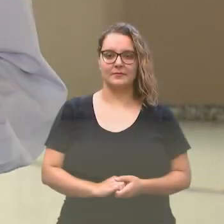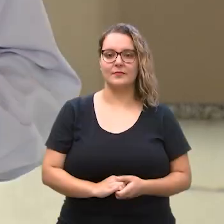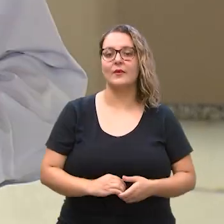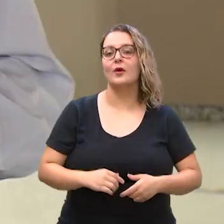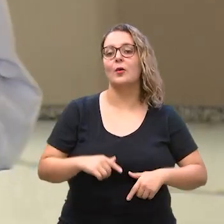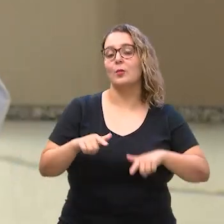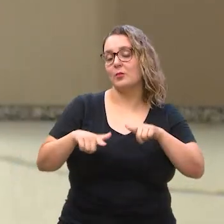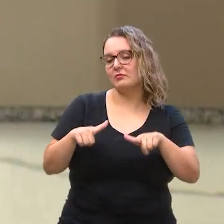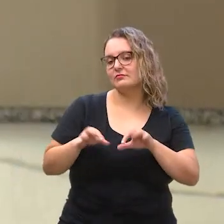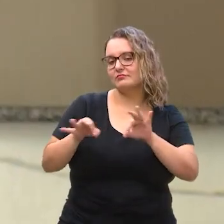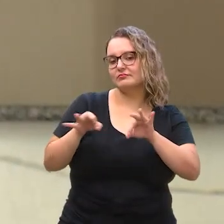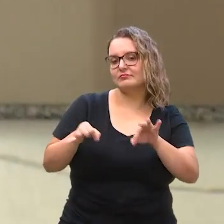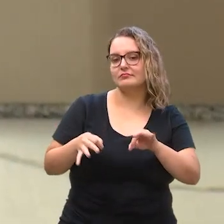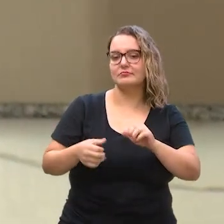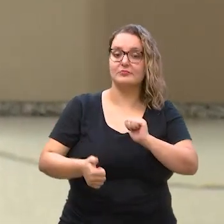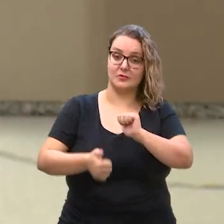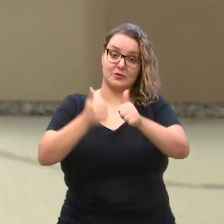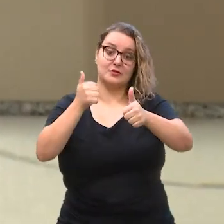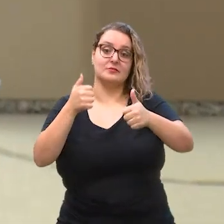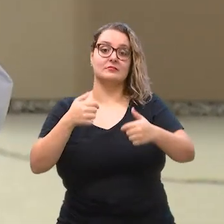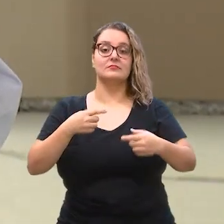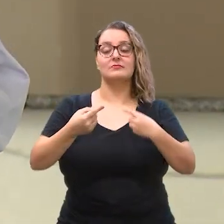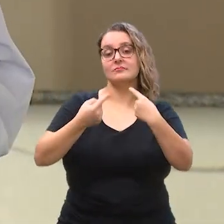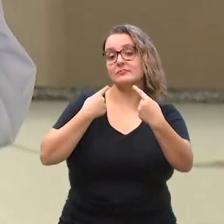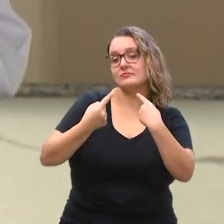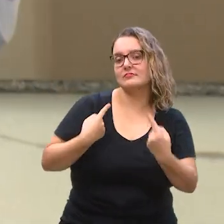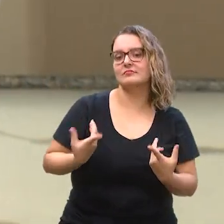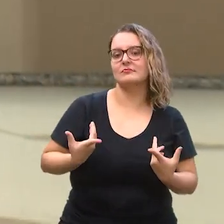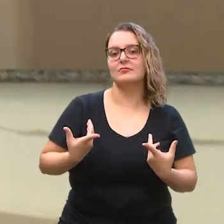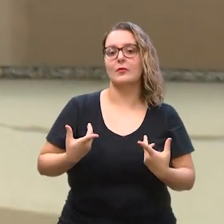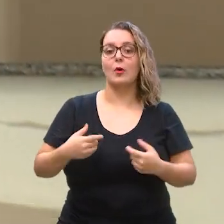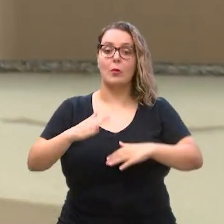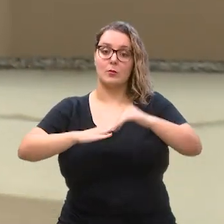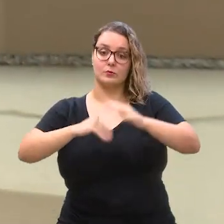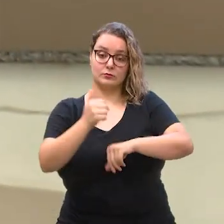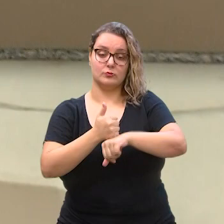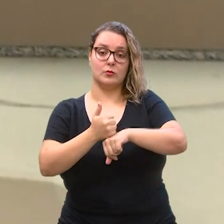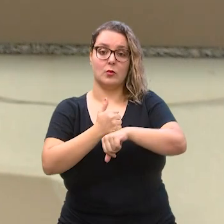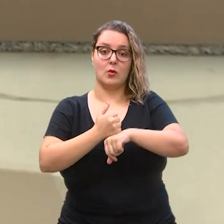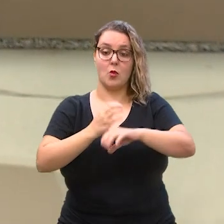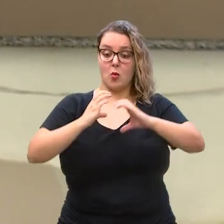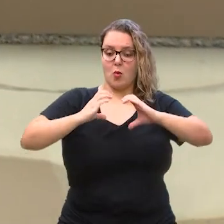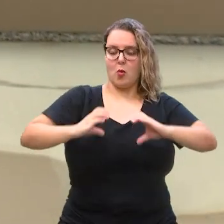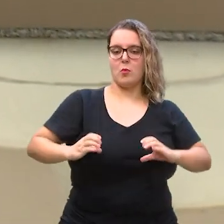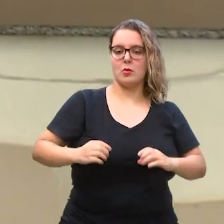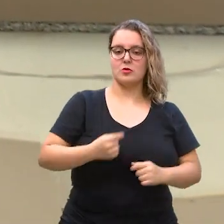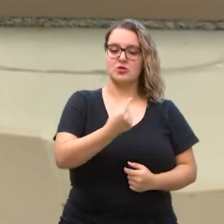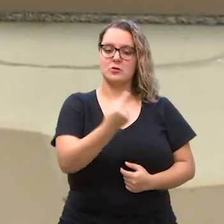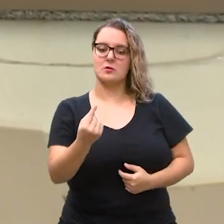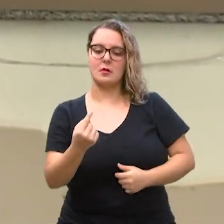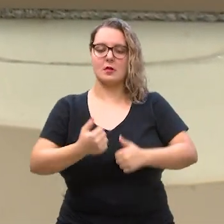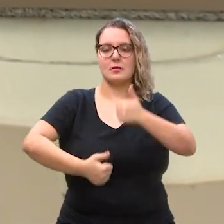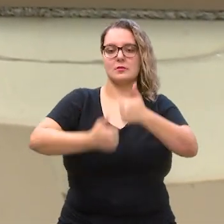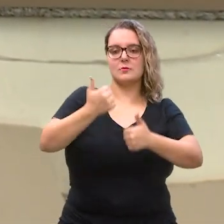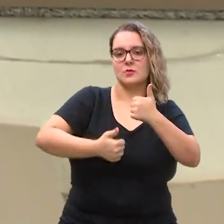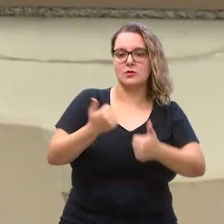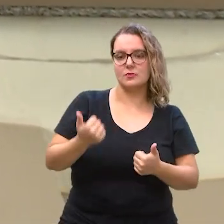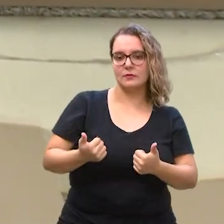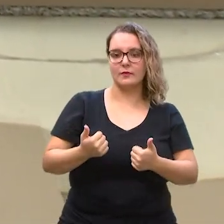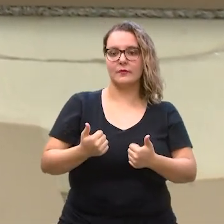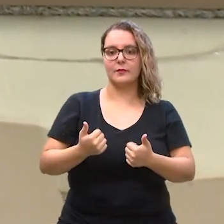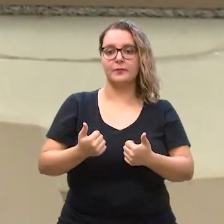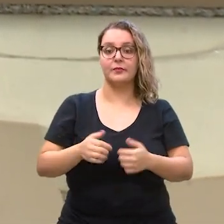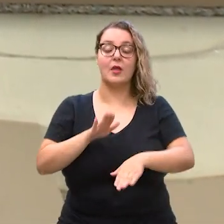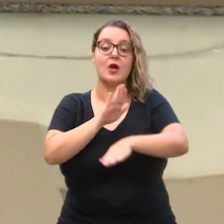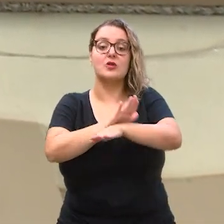O programa Mais Esportes entrevista hoje uma profissional que estuda o comportamento dos atletas. Não só isso, ela